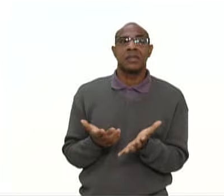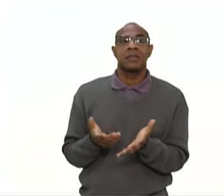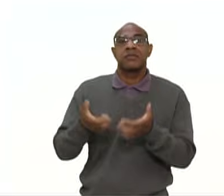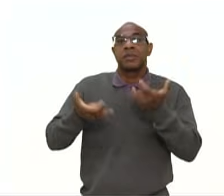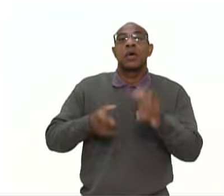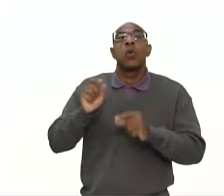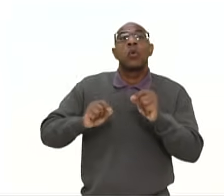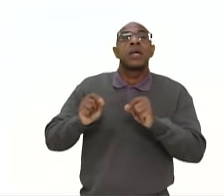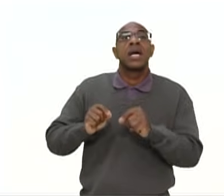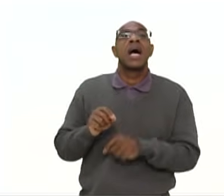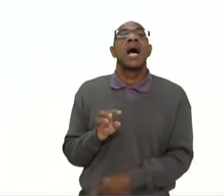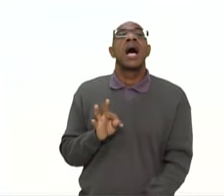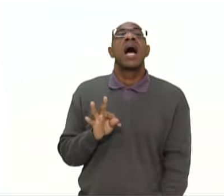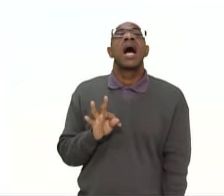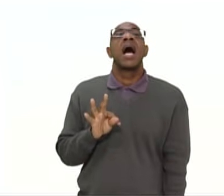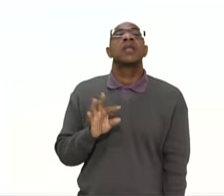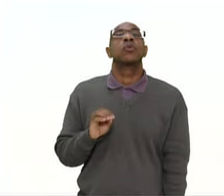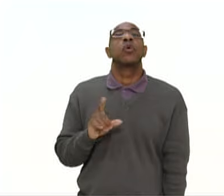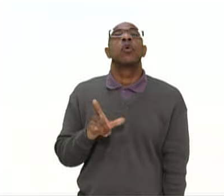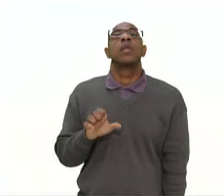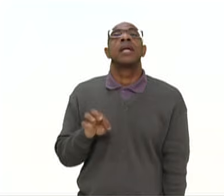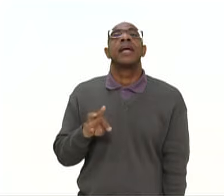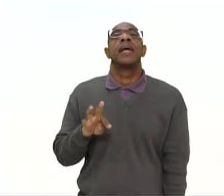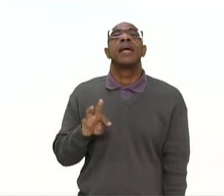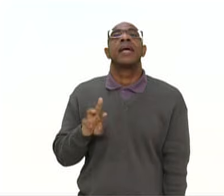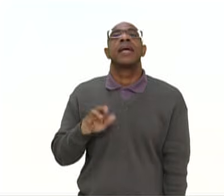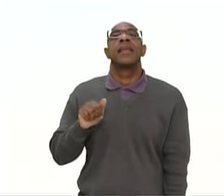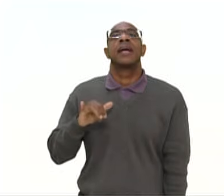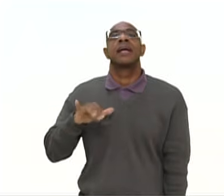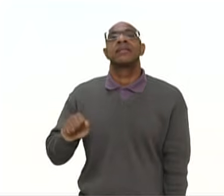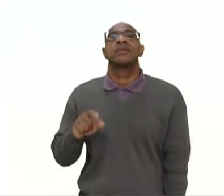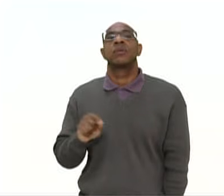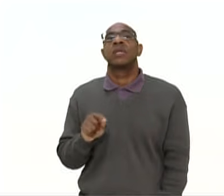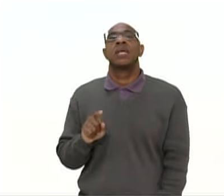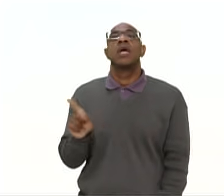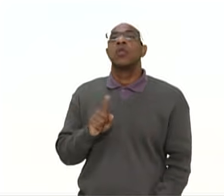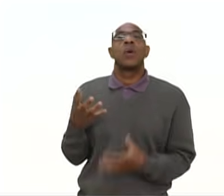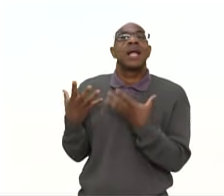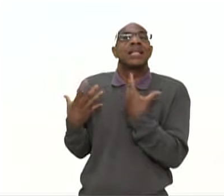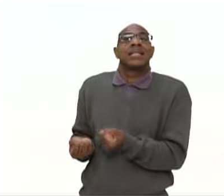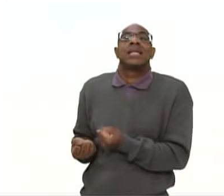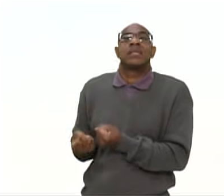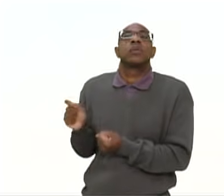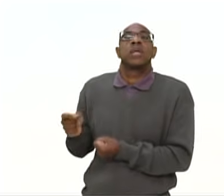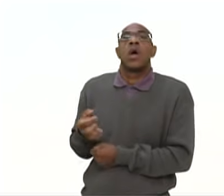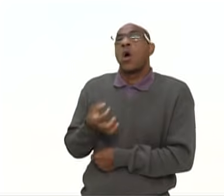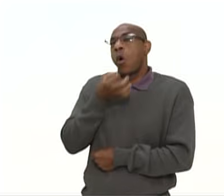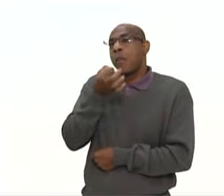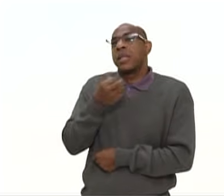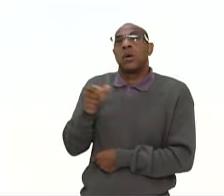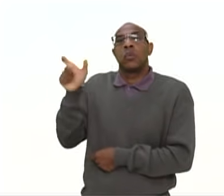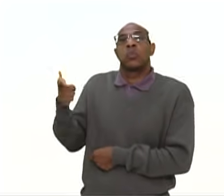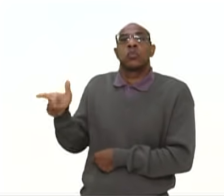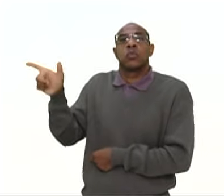que é a não aceitação do outro, e a gente tem vários tipos, né? Intolerâncias religiosas, racial, sexual,